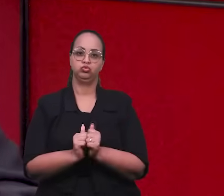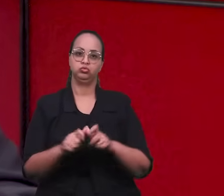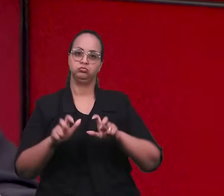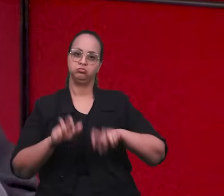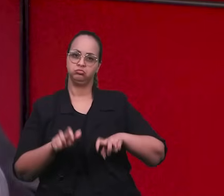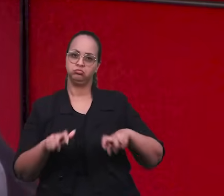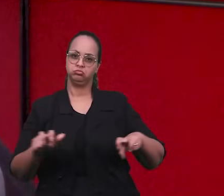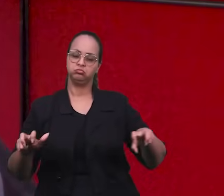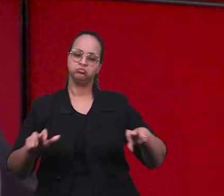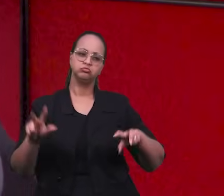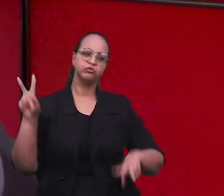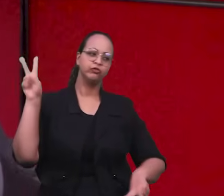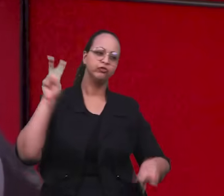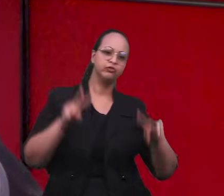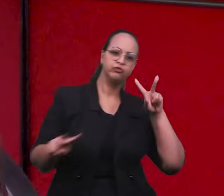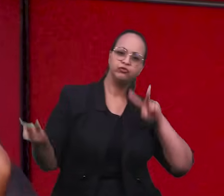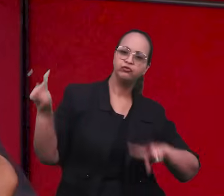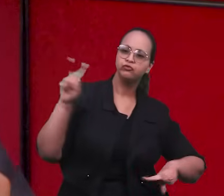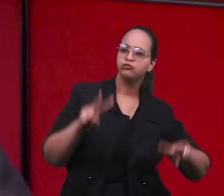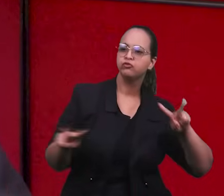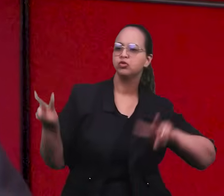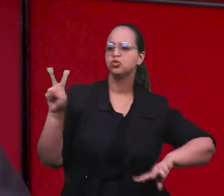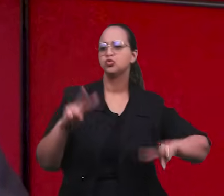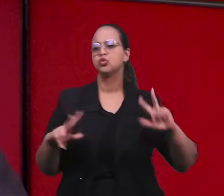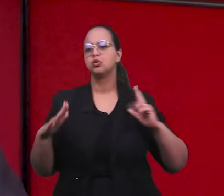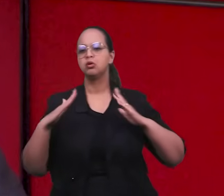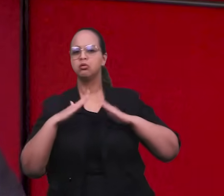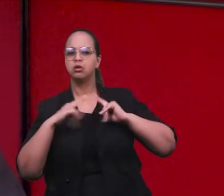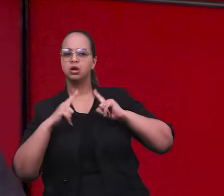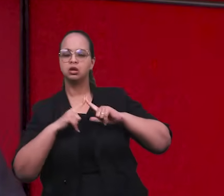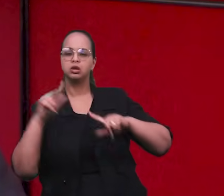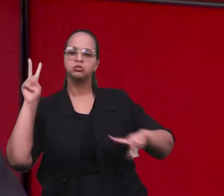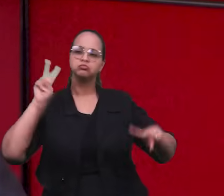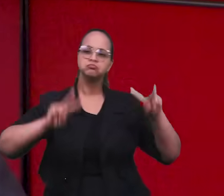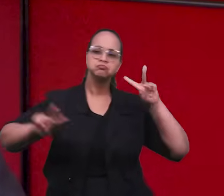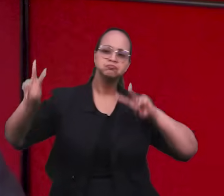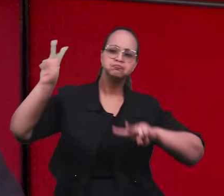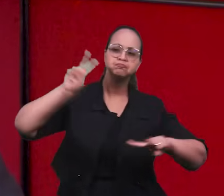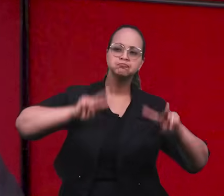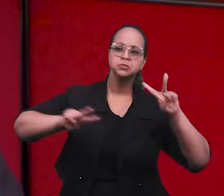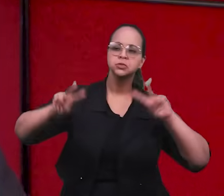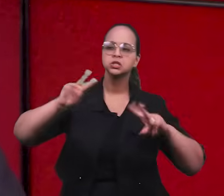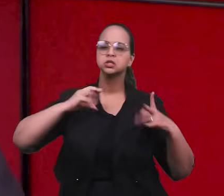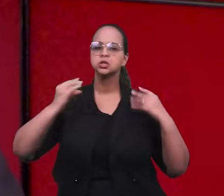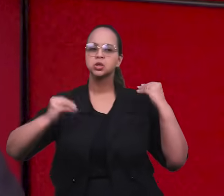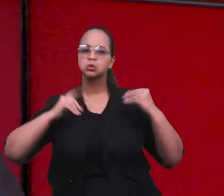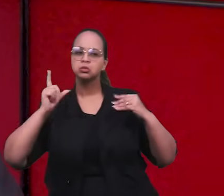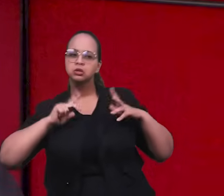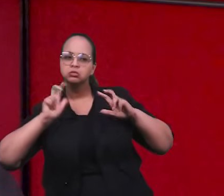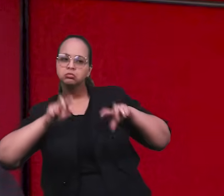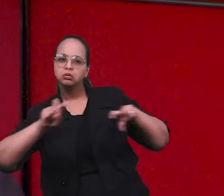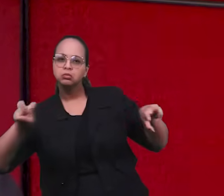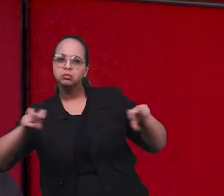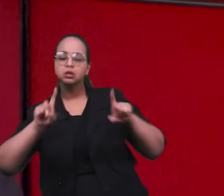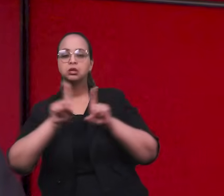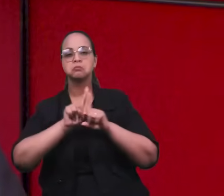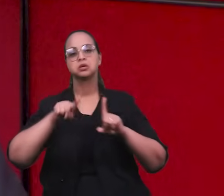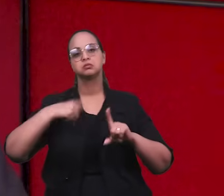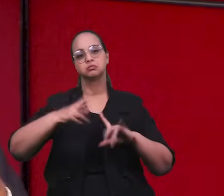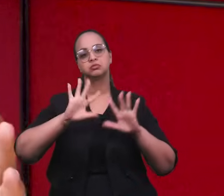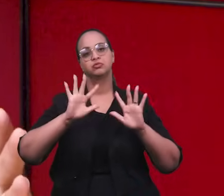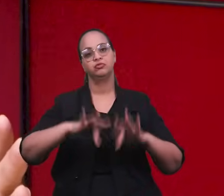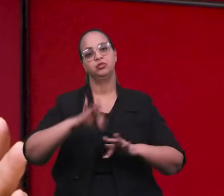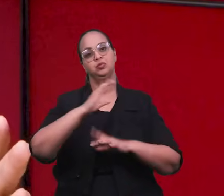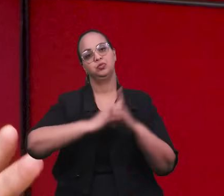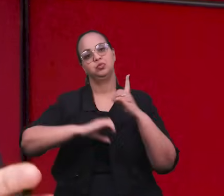uma visão macro da igreja, ele enxergar tudo que está acontecendo no culto, essa observação. E a assistência pós-culto, que às